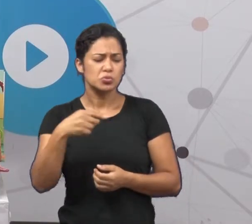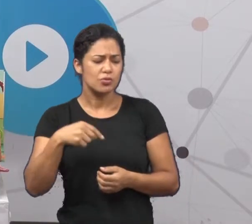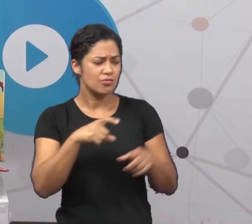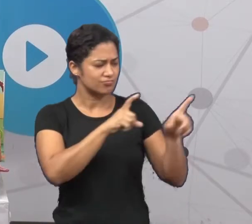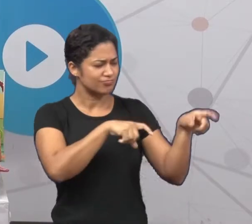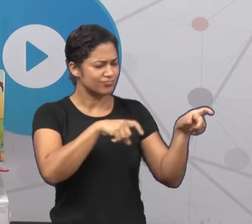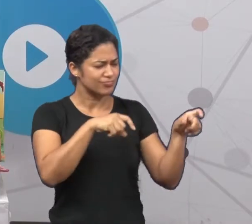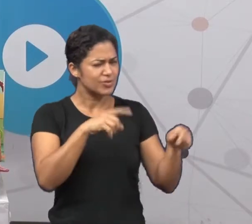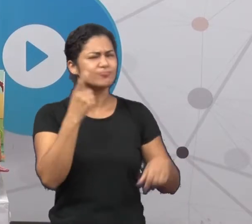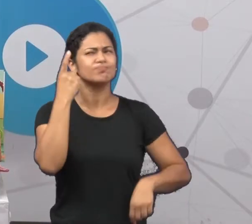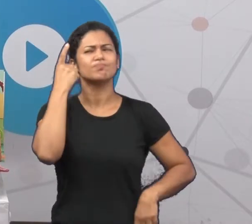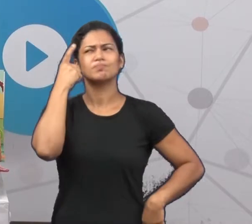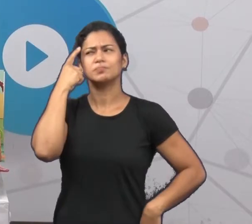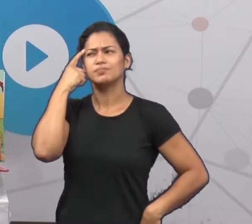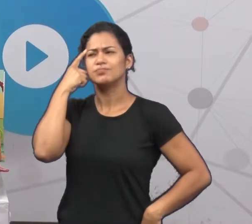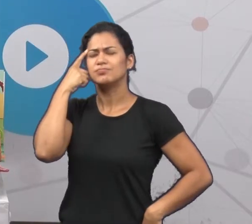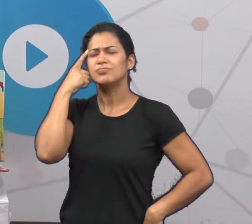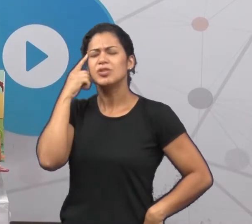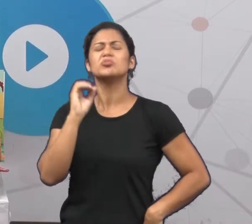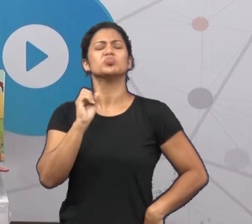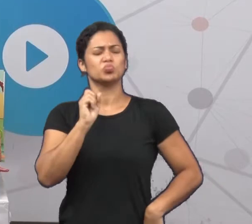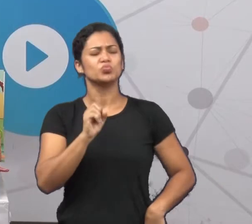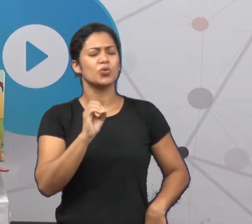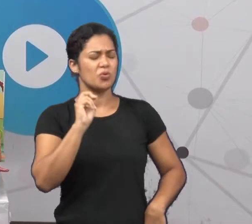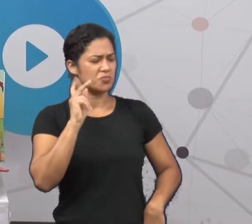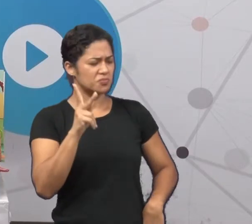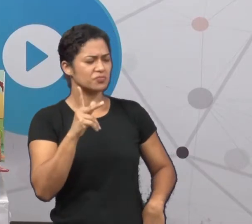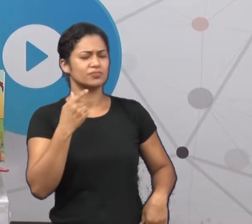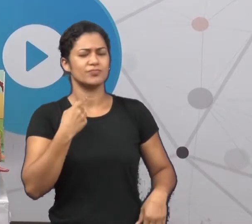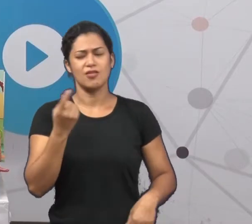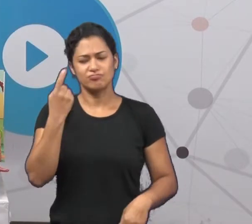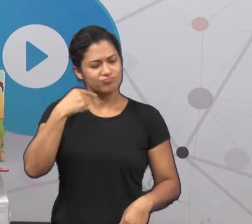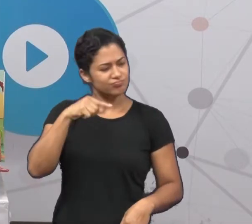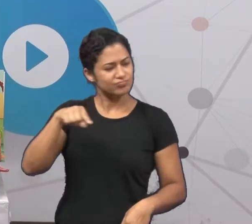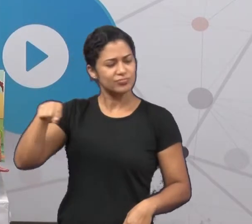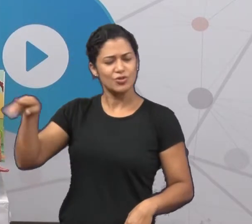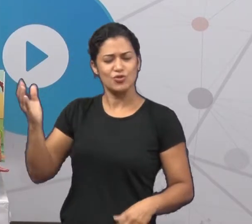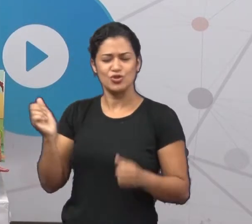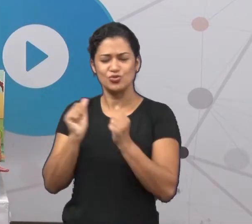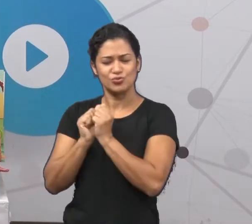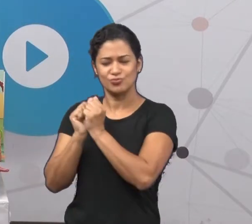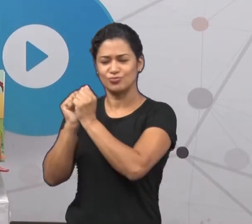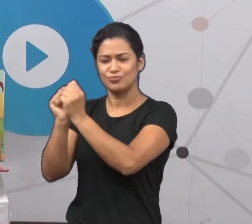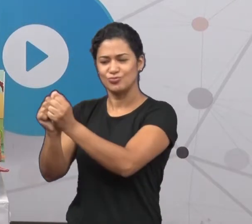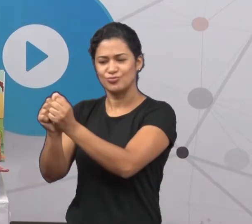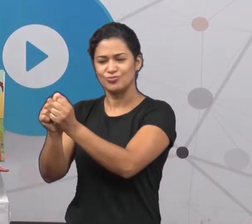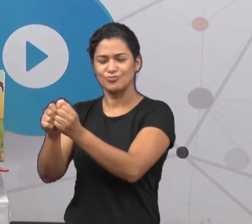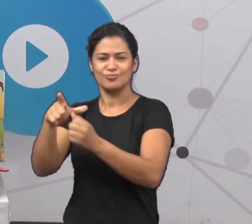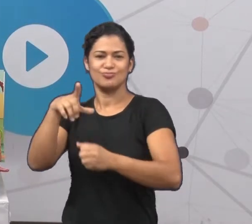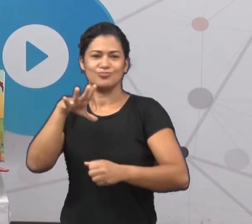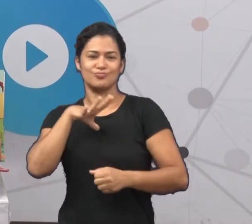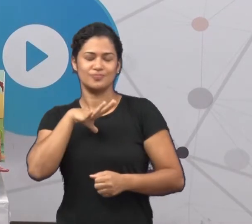interessante a ideia e concordou. Foi a convite do amigo para a cidade.